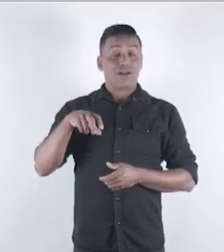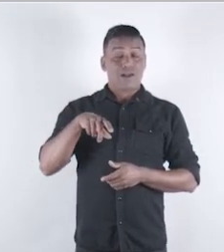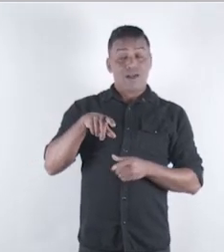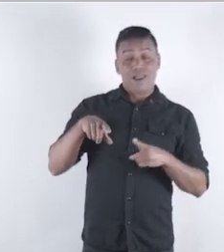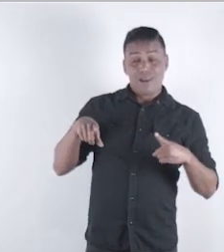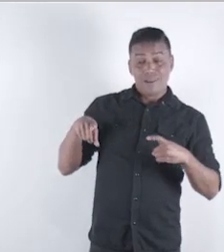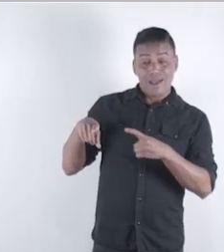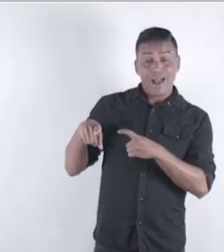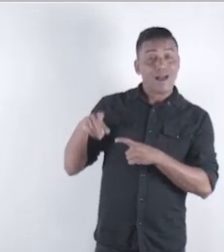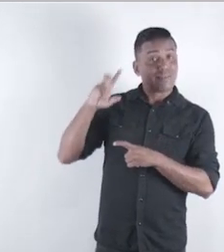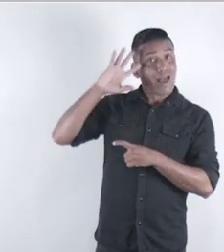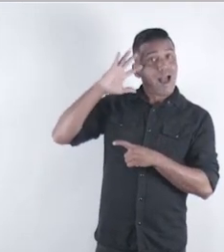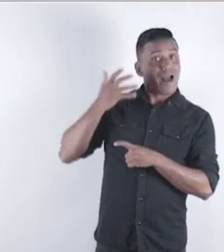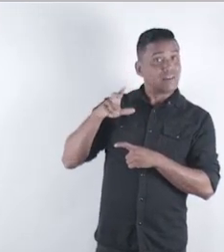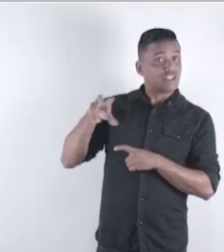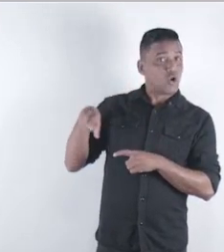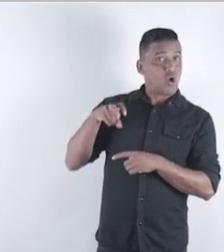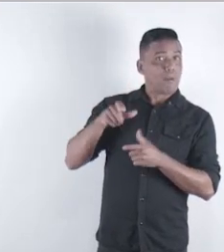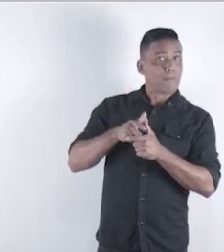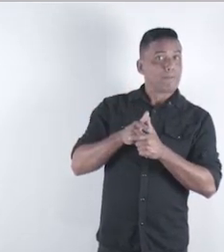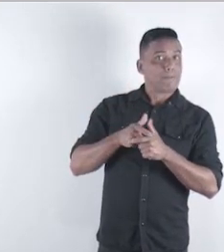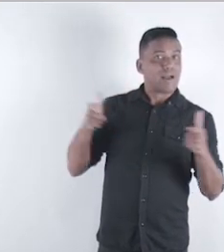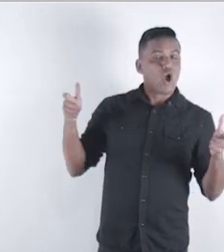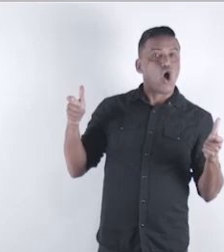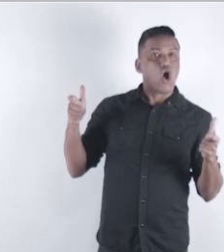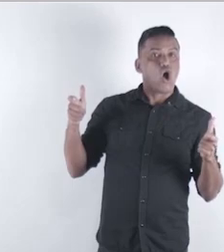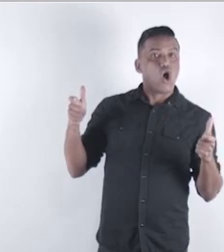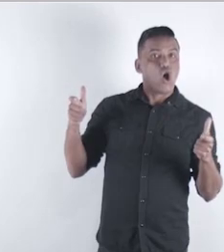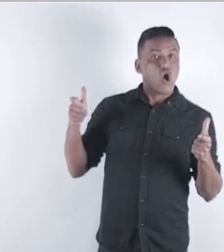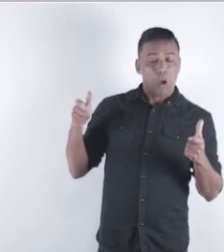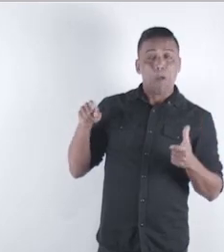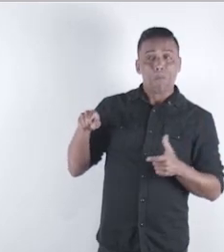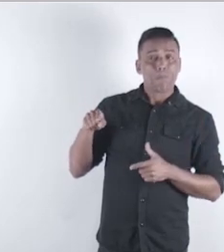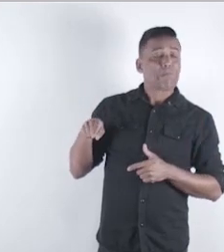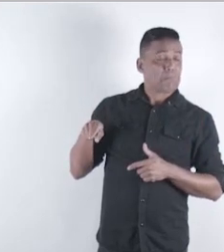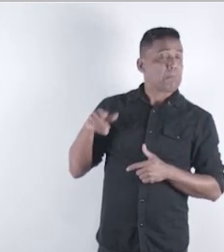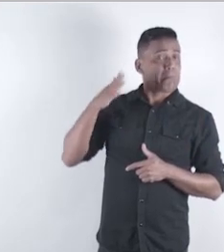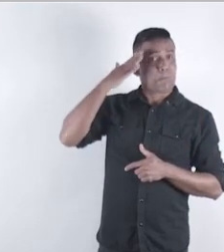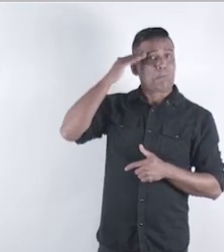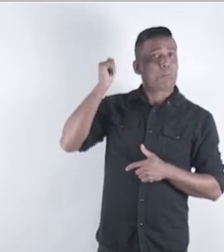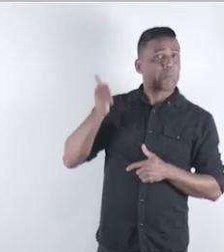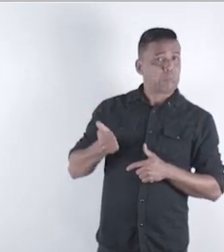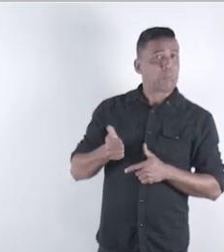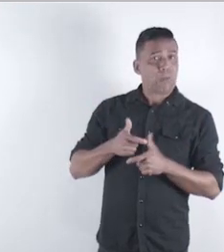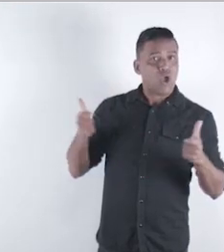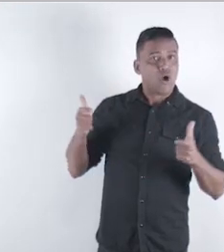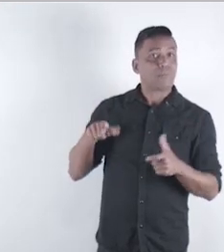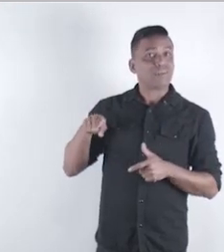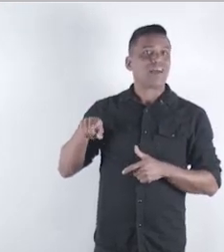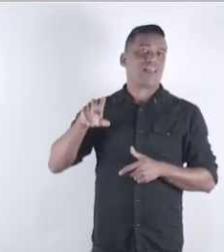e mais bonita lagarta que ela já viu, apesar de ser uma cobra.